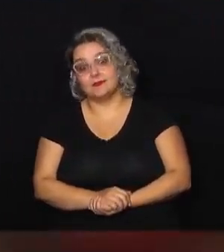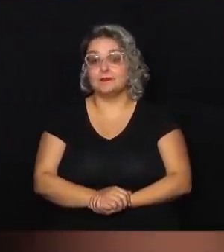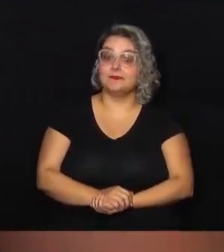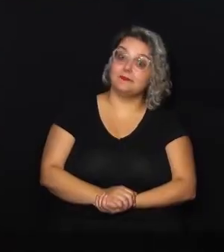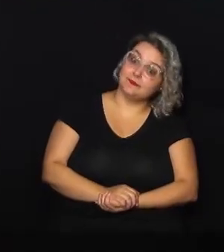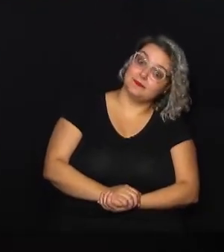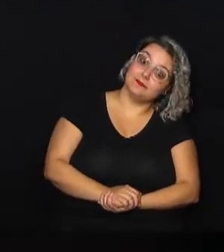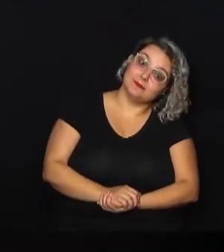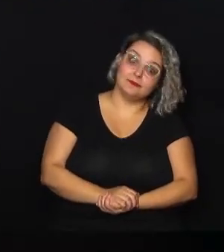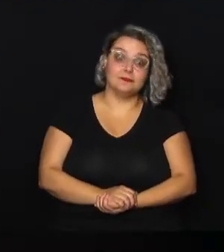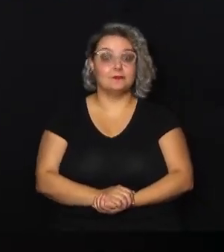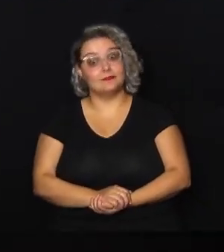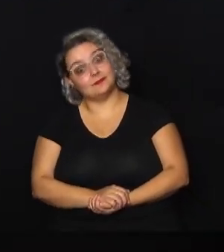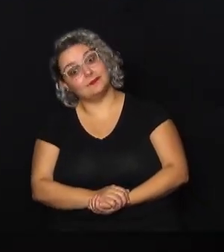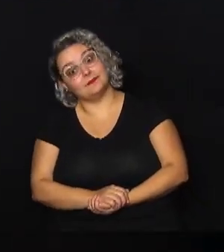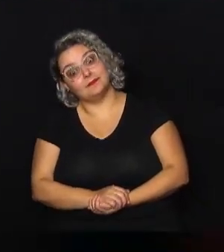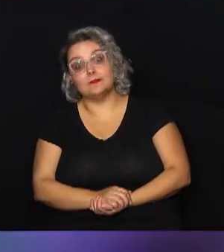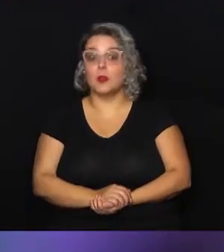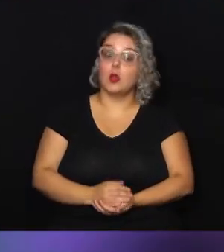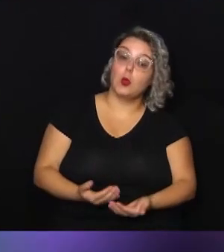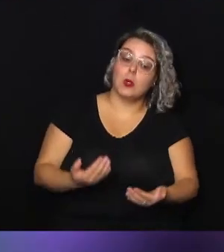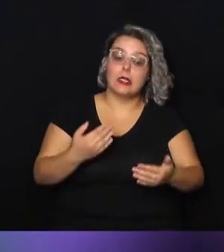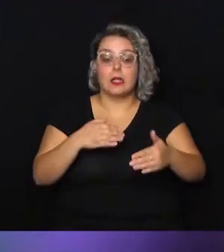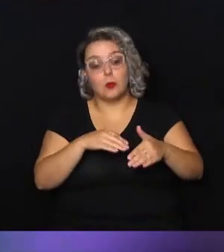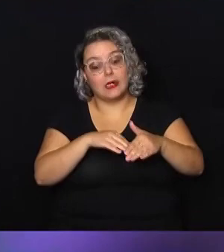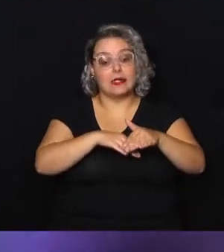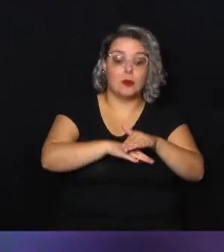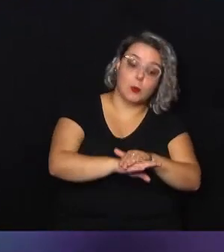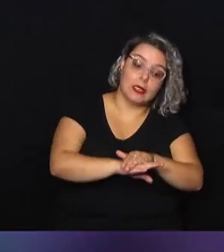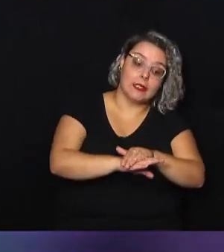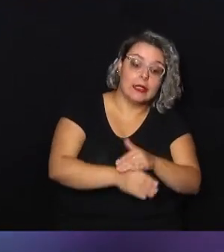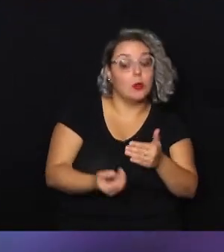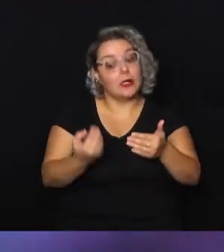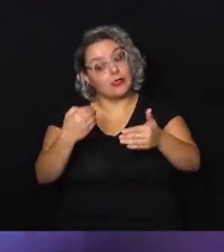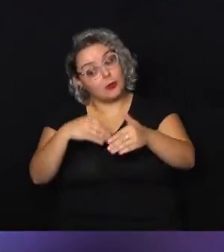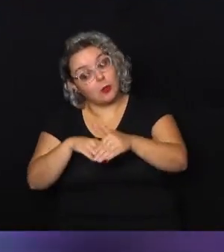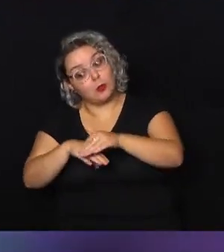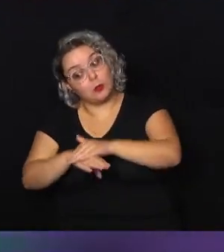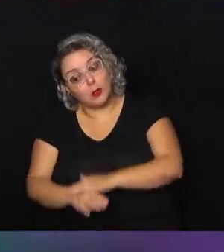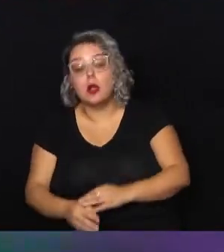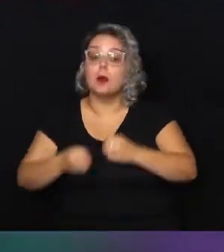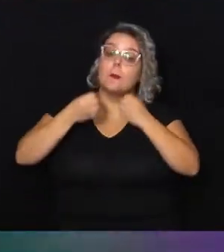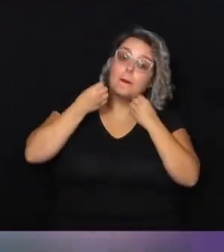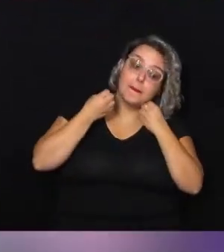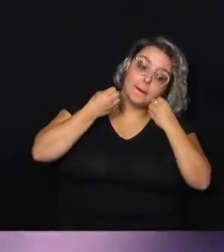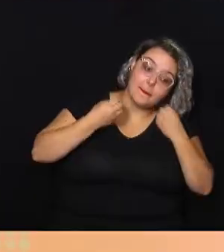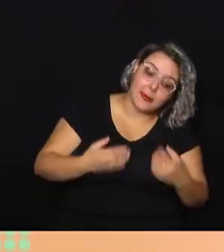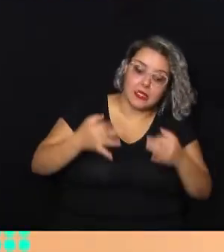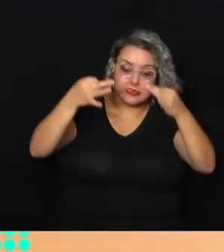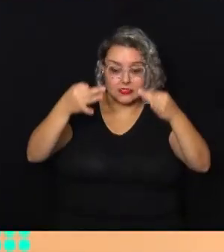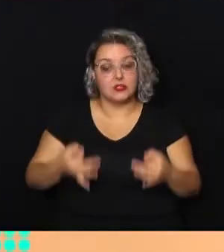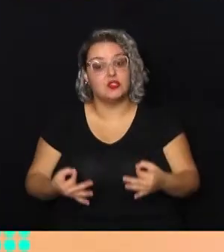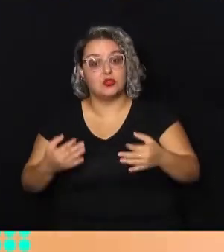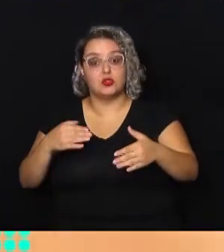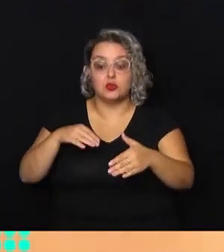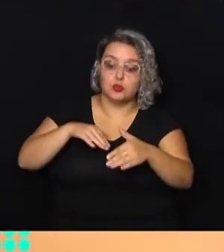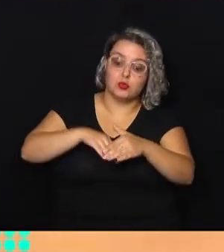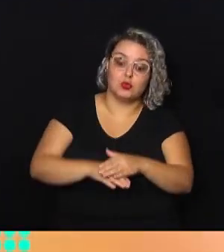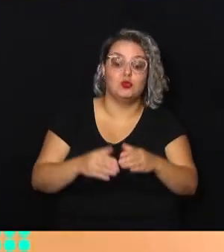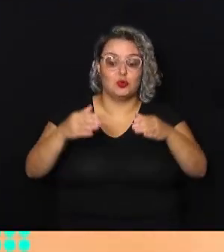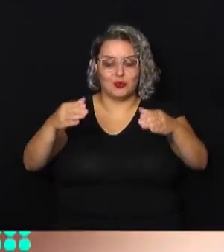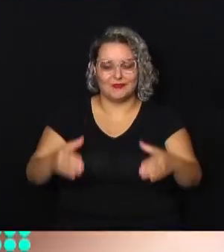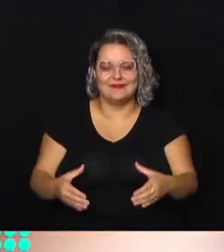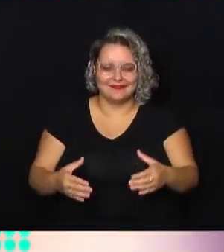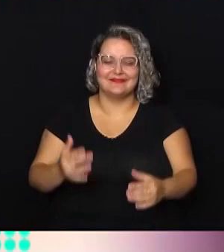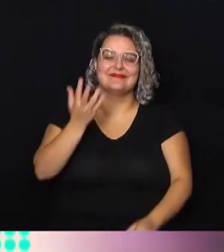guarda, bem direitinho. Guarda, guarda, guarda no baú de barulhinhos. Pra criançada vai